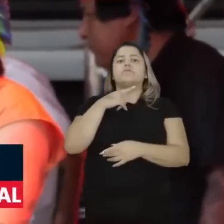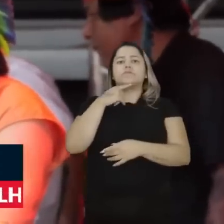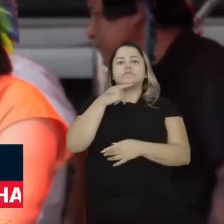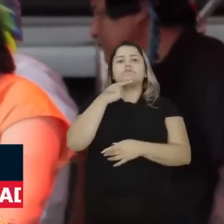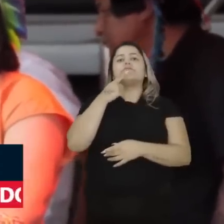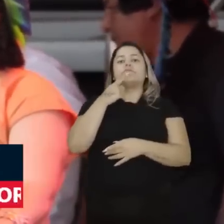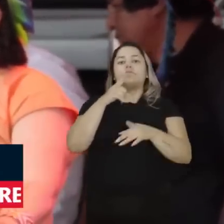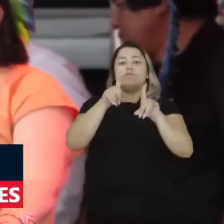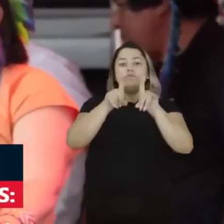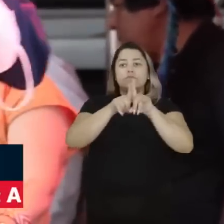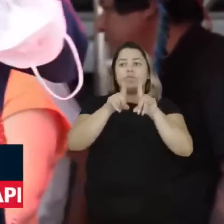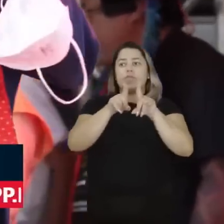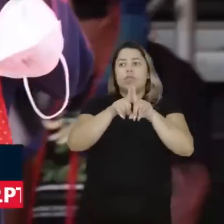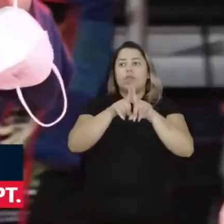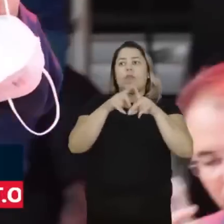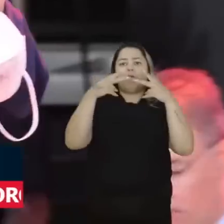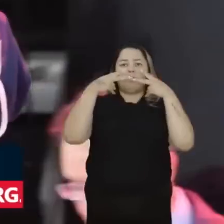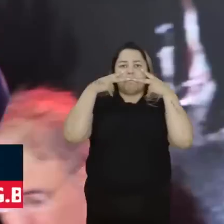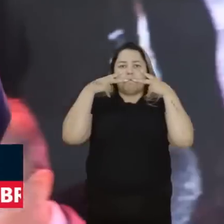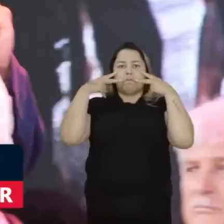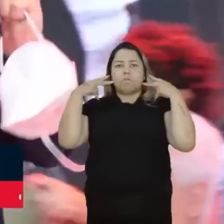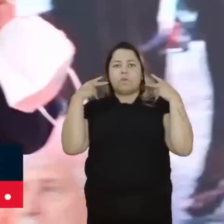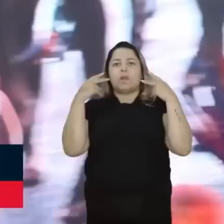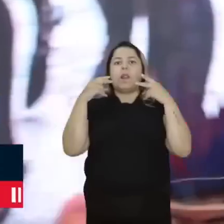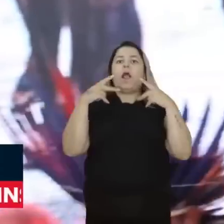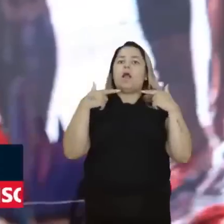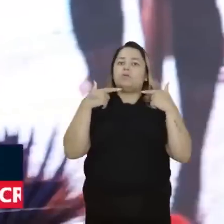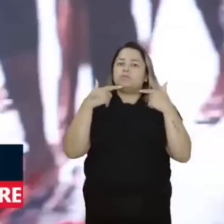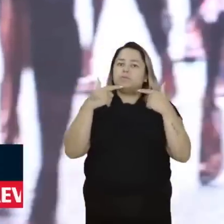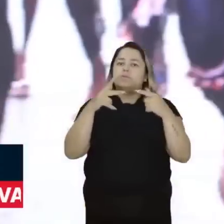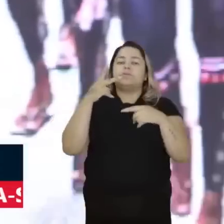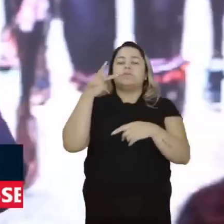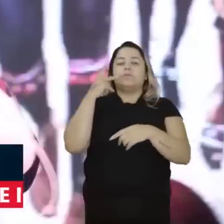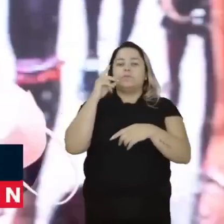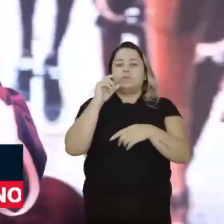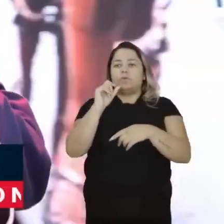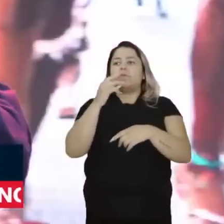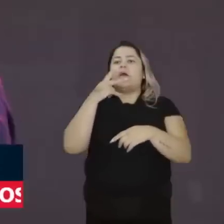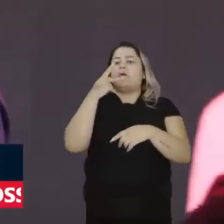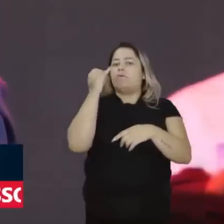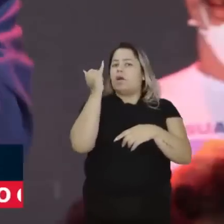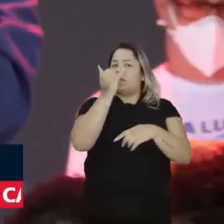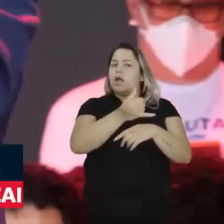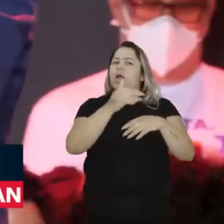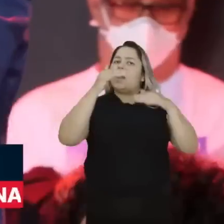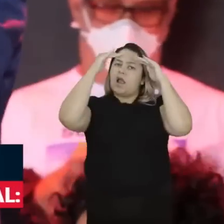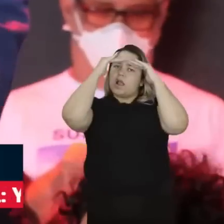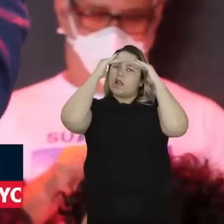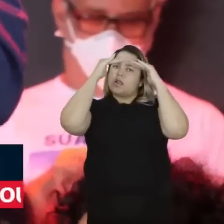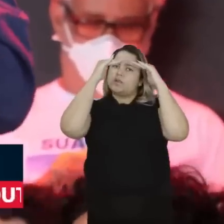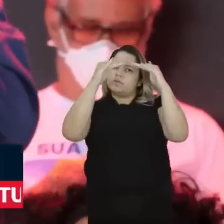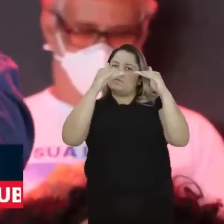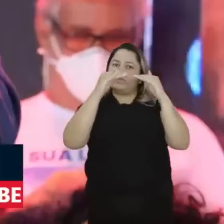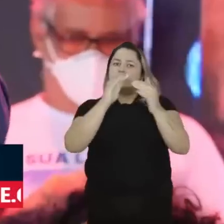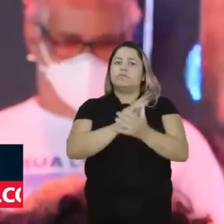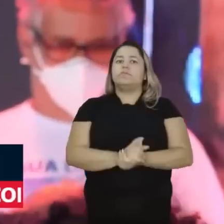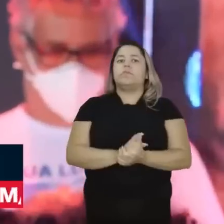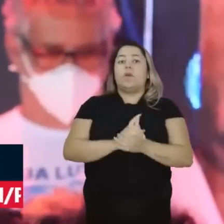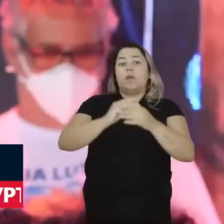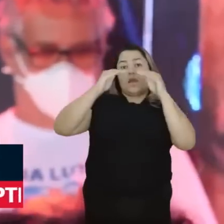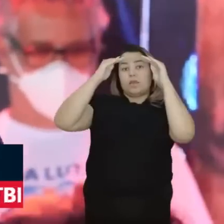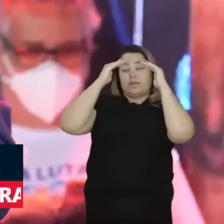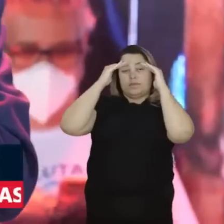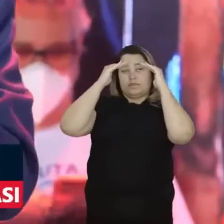erguida, pintado para a guerra, para poder dizer o seguinte: respeitam-nos,